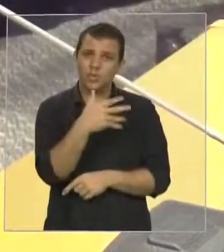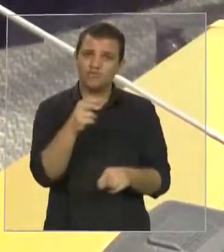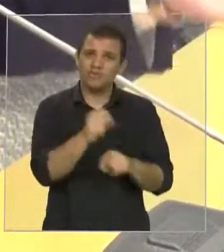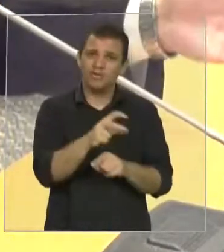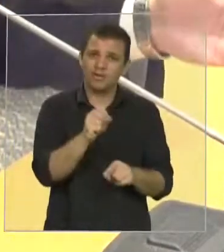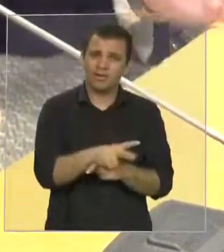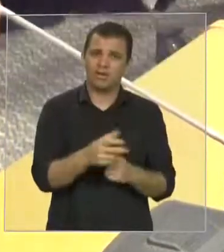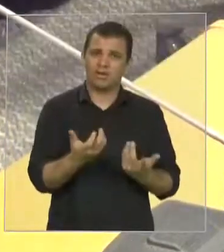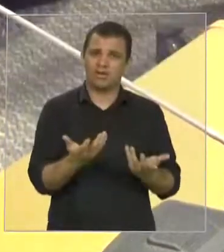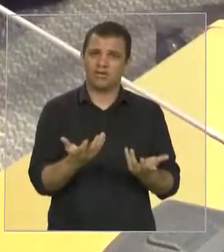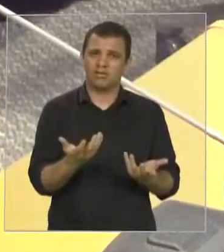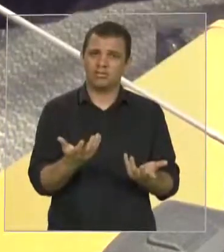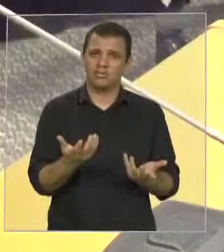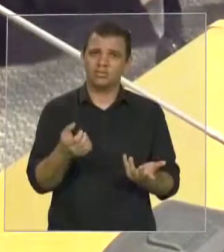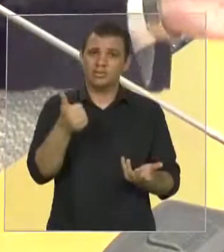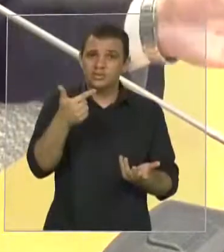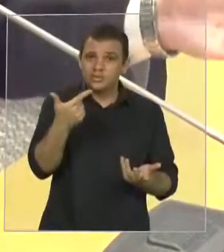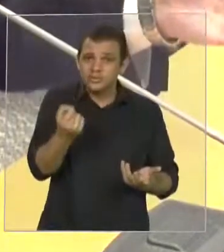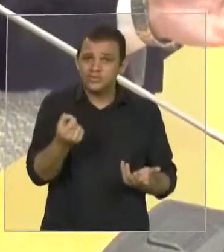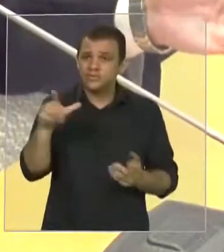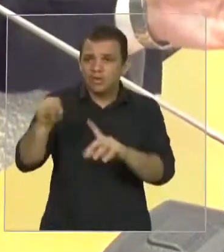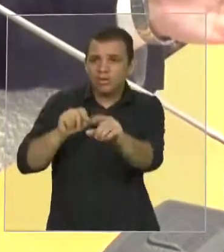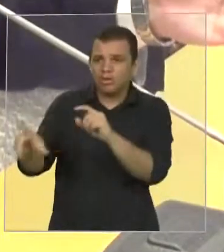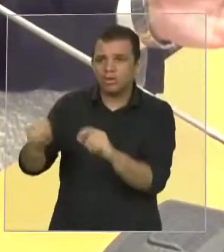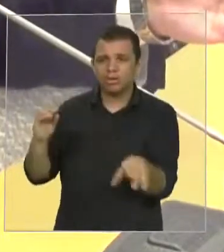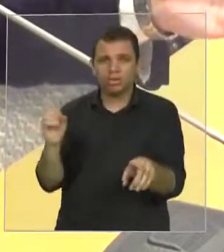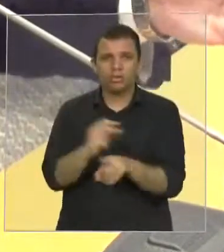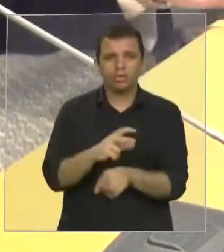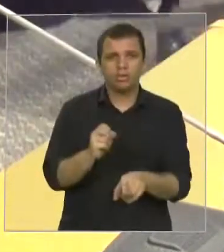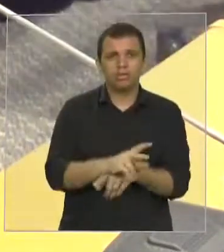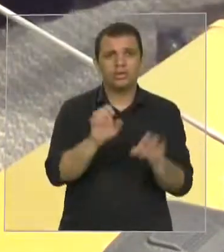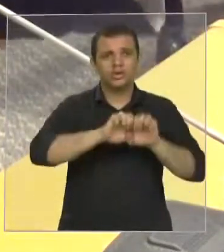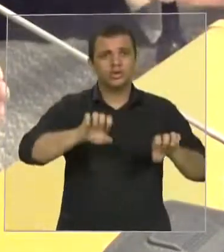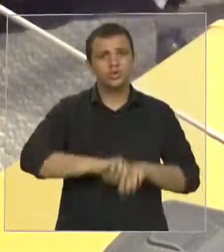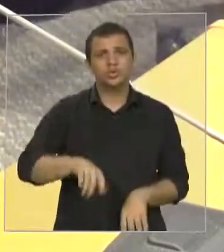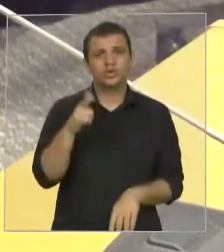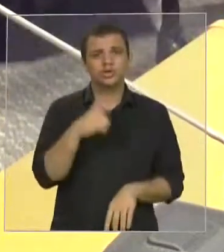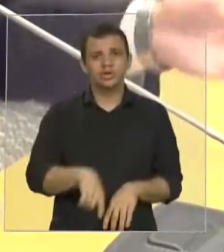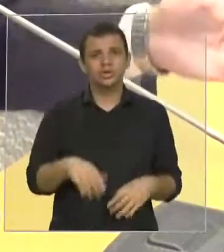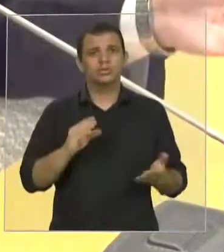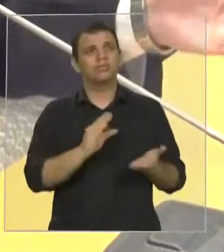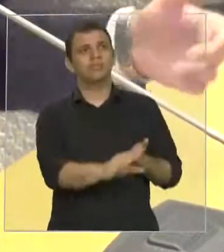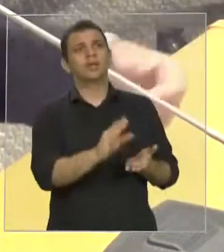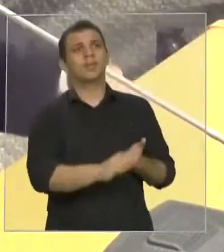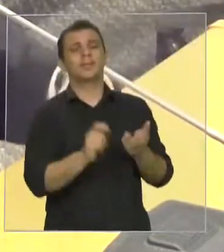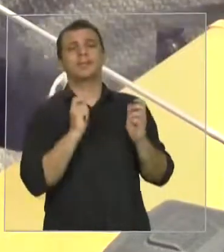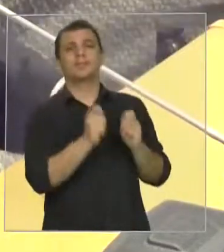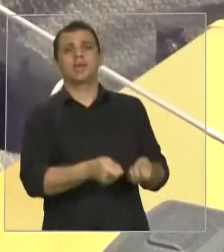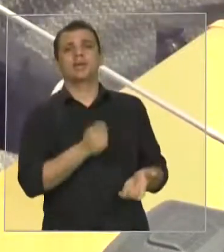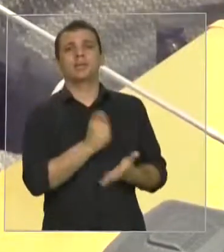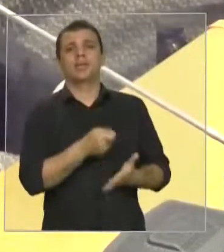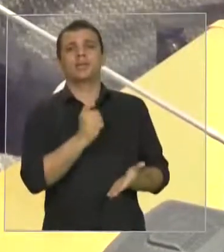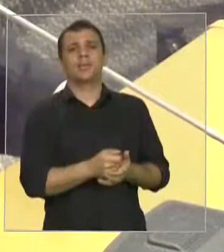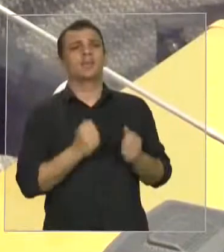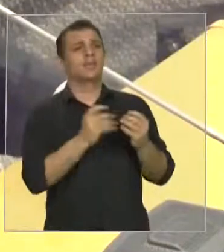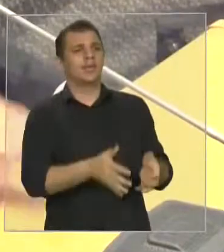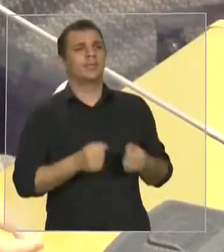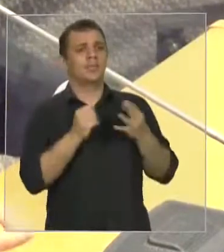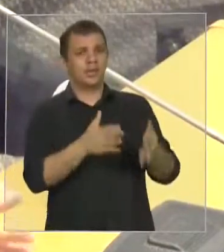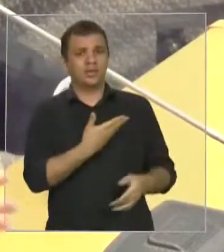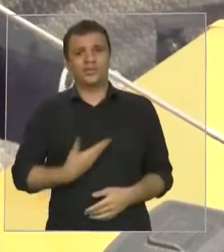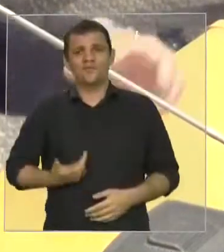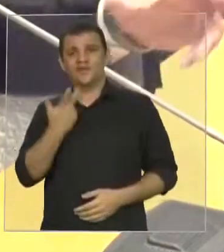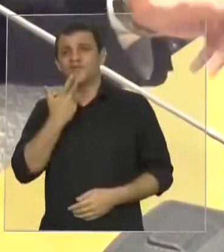uma estrutura com 120 cargos comissionados, aí vai ter que criar recurso para o custeio, para ter um setor de pessoal, um